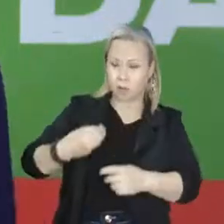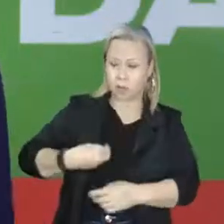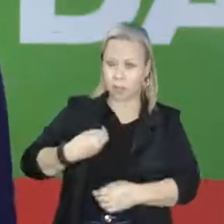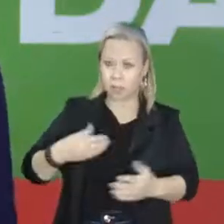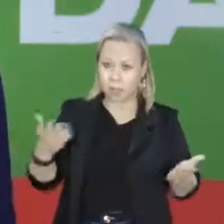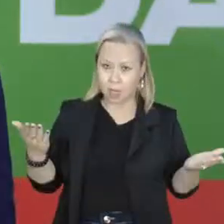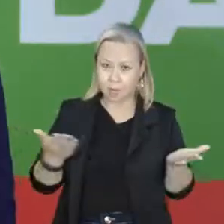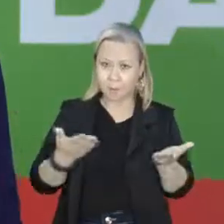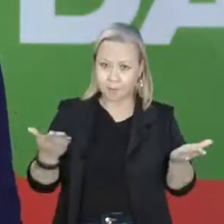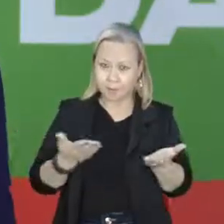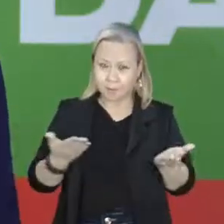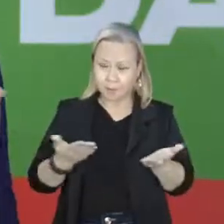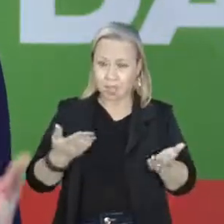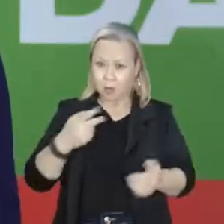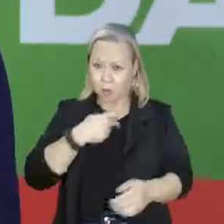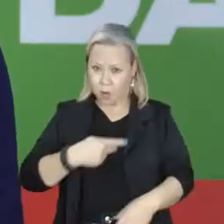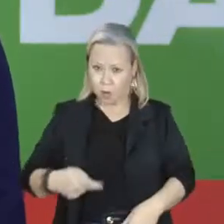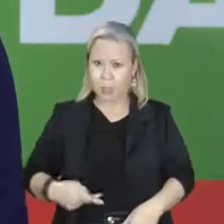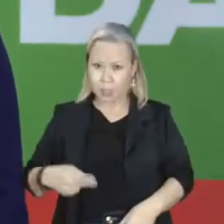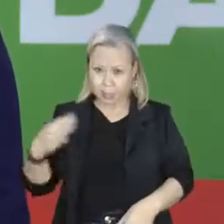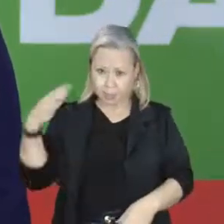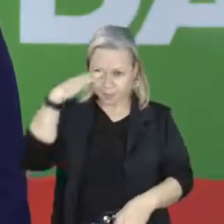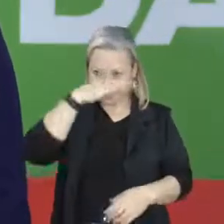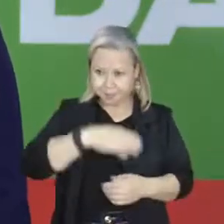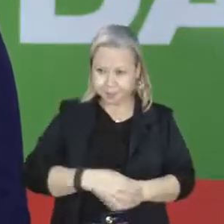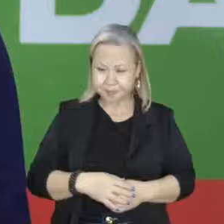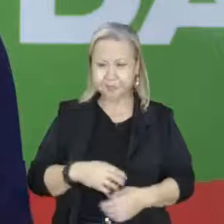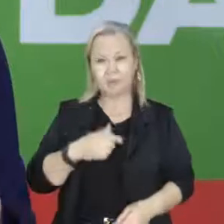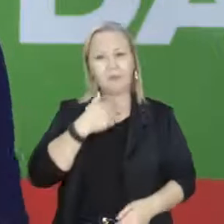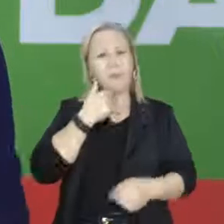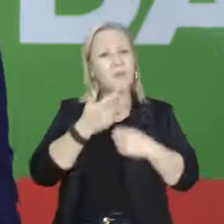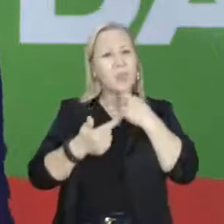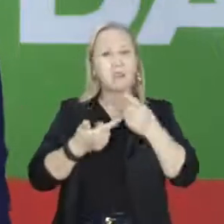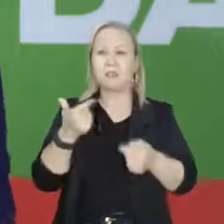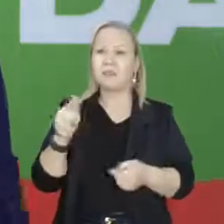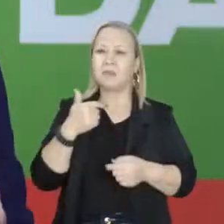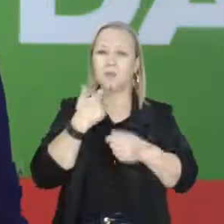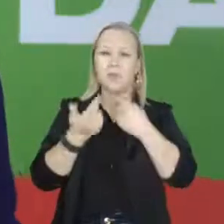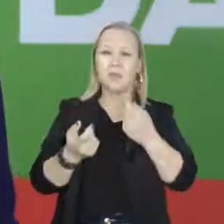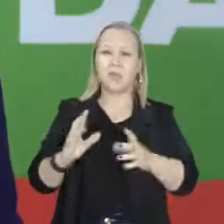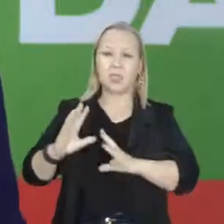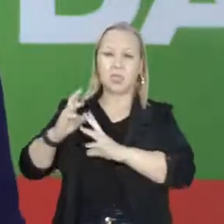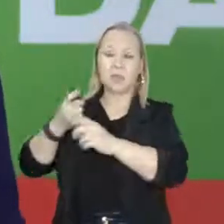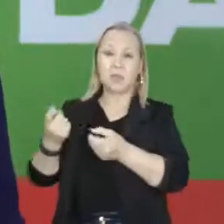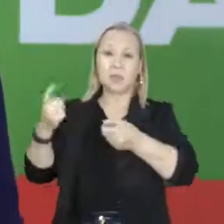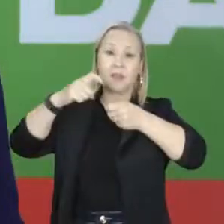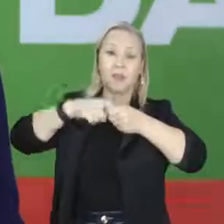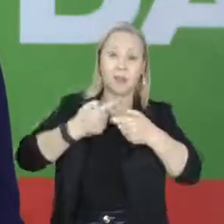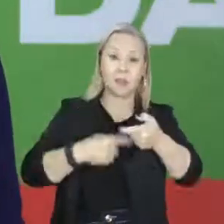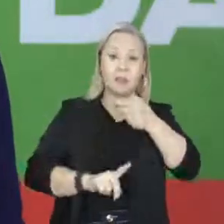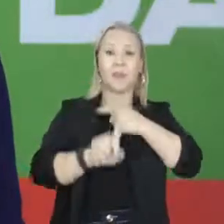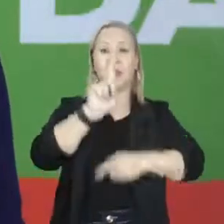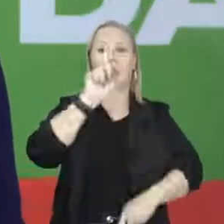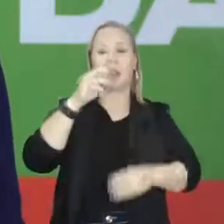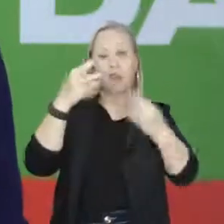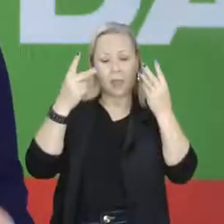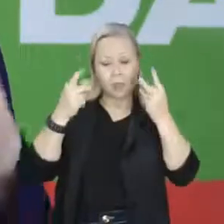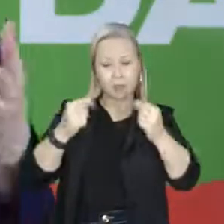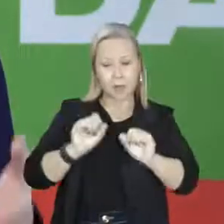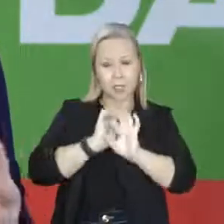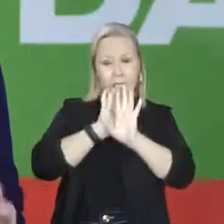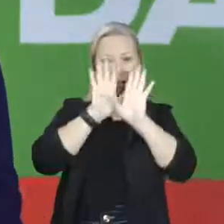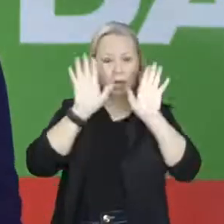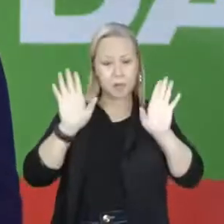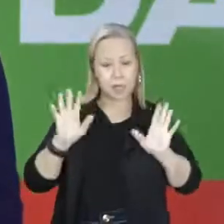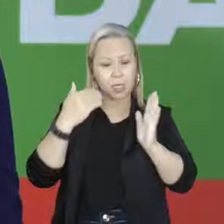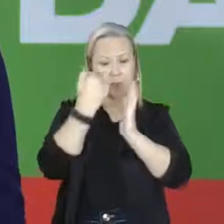com o atual presidente da República, eu não tenho dúvida que nós poderemos reverter, colocando, detalhando claramente o programa do governo